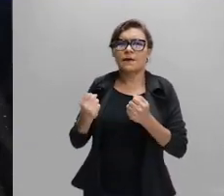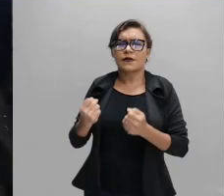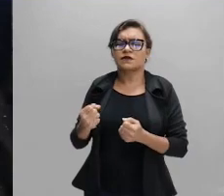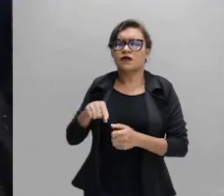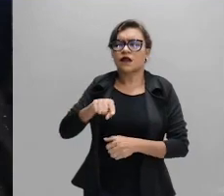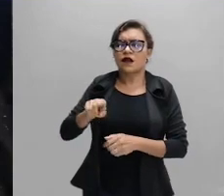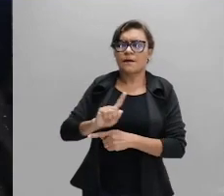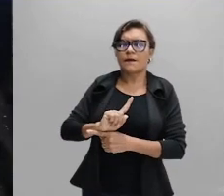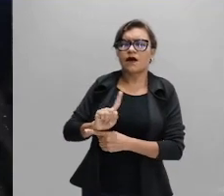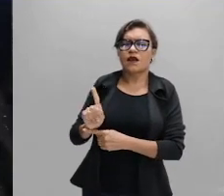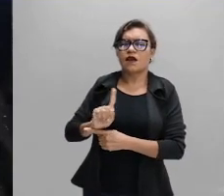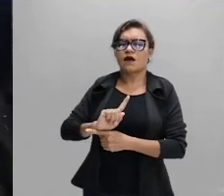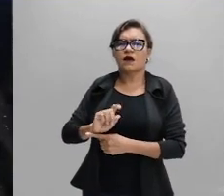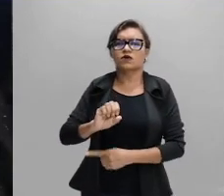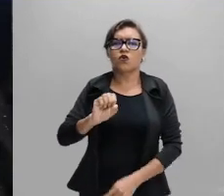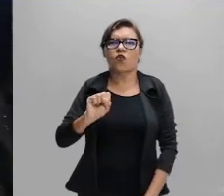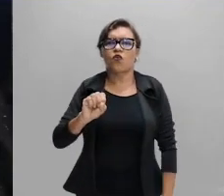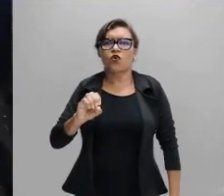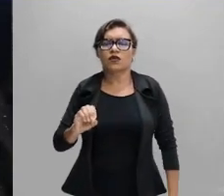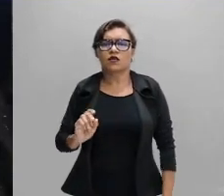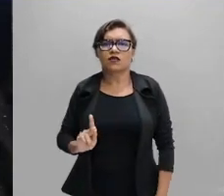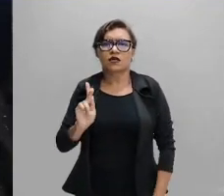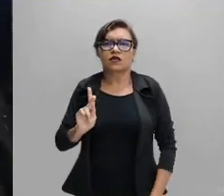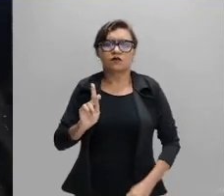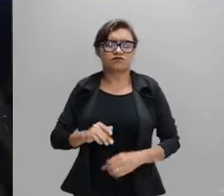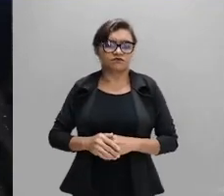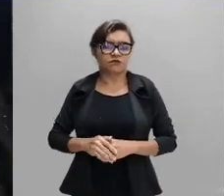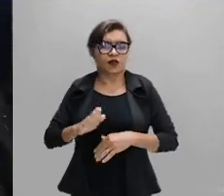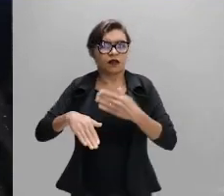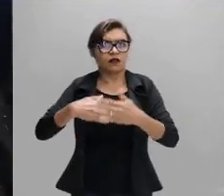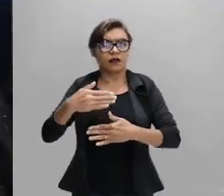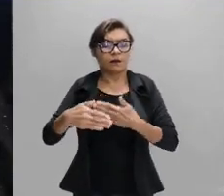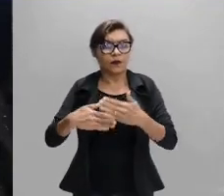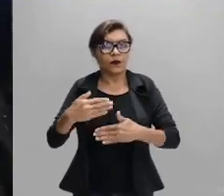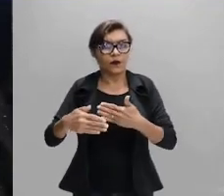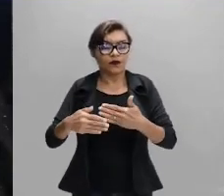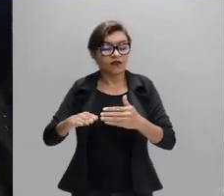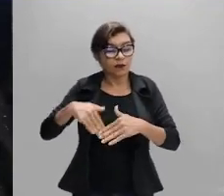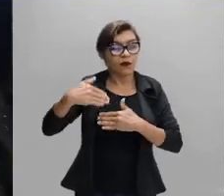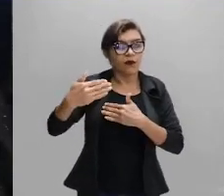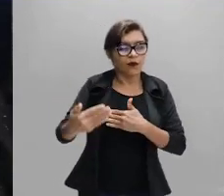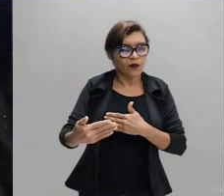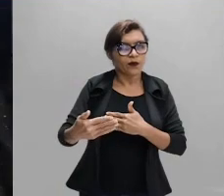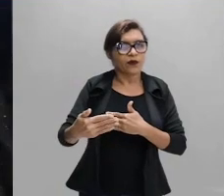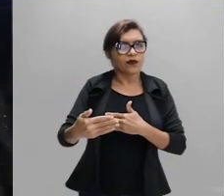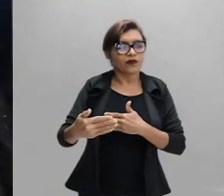quilos. Depois de 2 meses, esse indivíduo estava com 85 quilos, digamos.